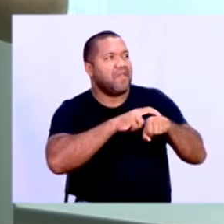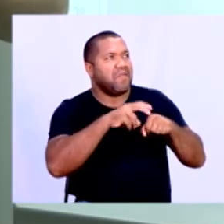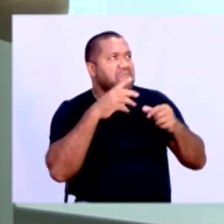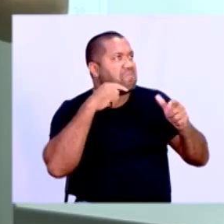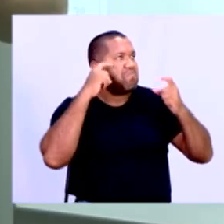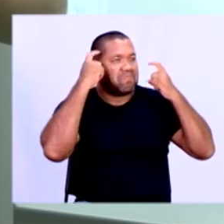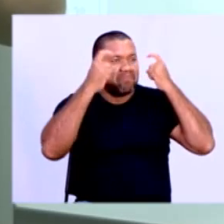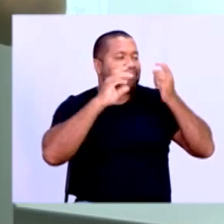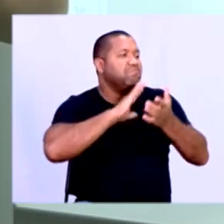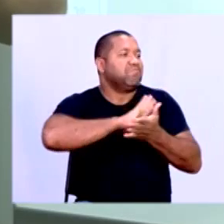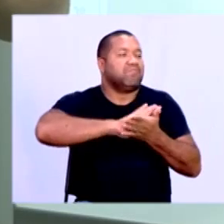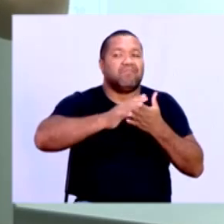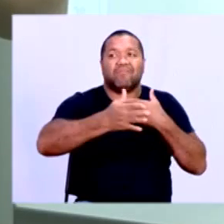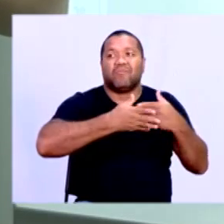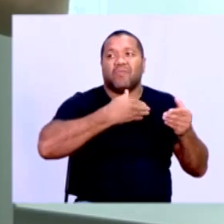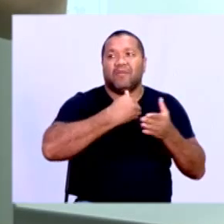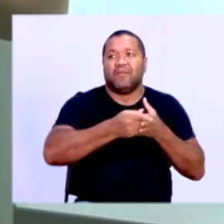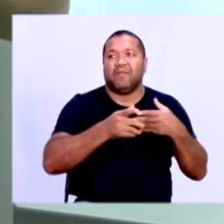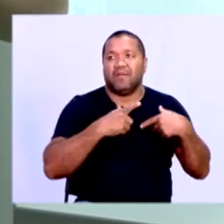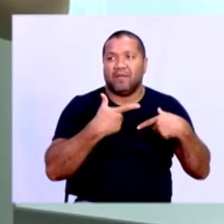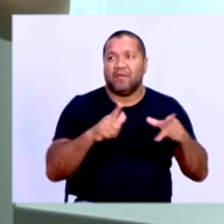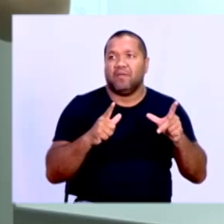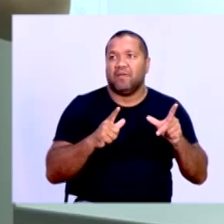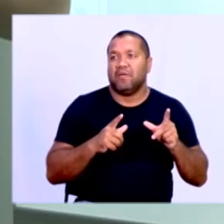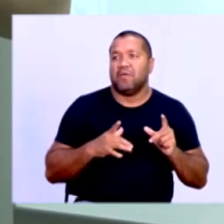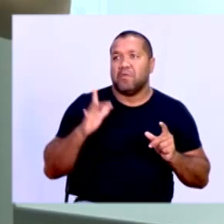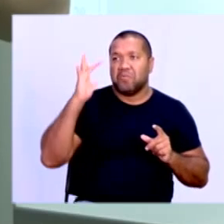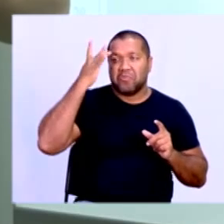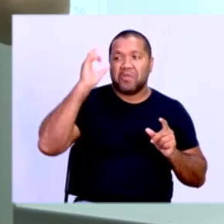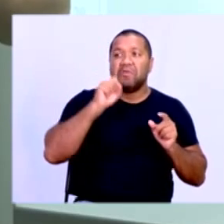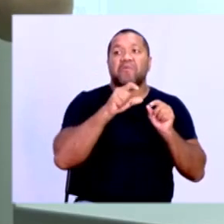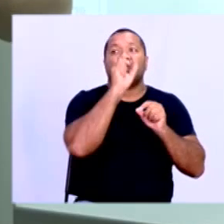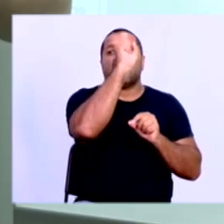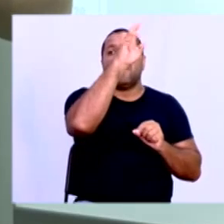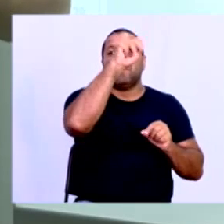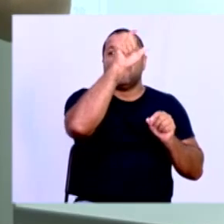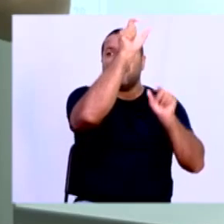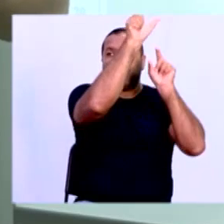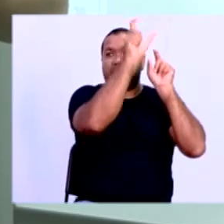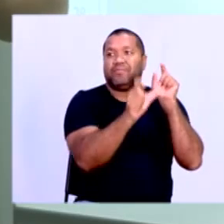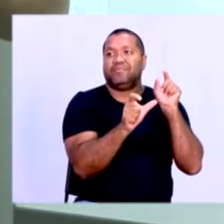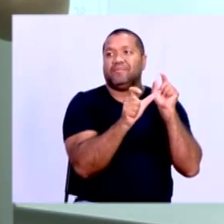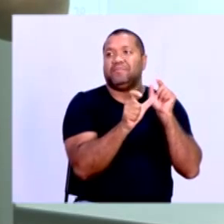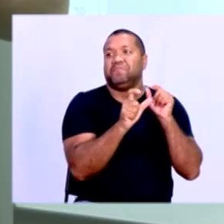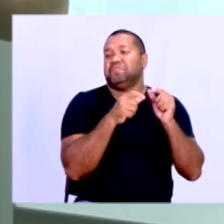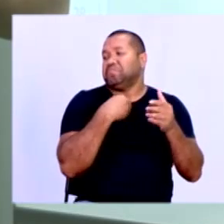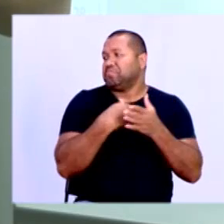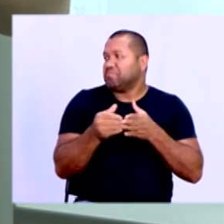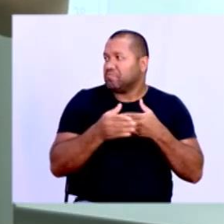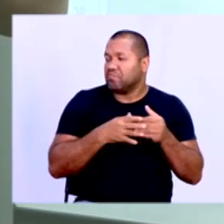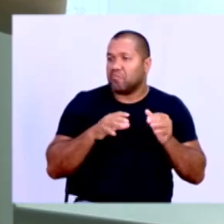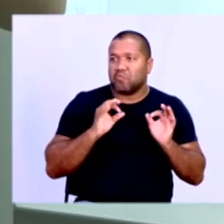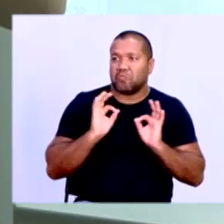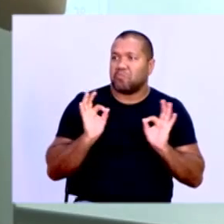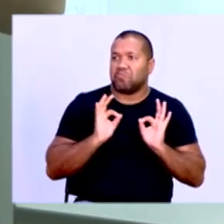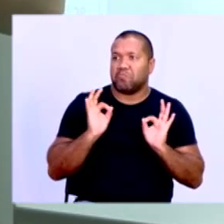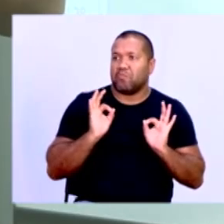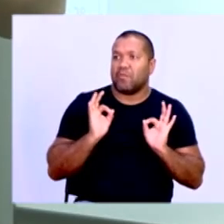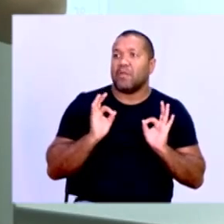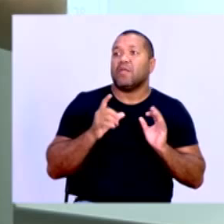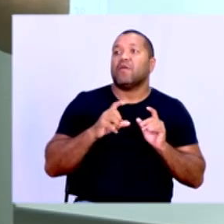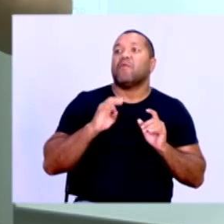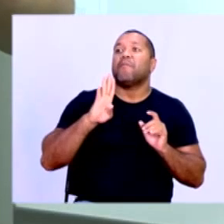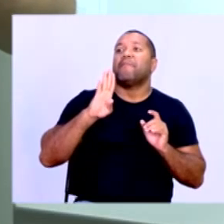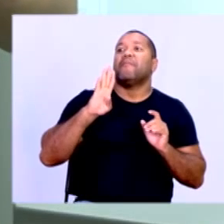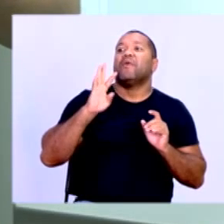se vai ter um menuzinho que vai ter quando você clicar no menu ele vai descer mais opções. Ele não está preocupado com isso. Então eu tenho um back-end, eu